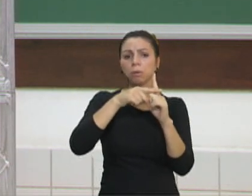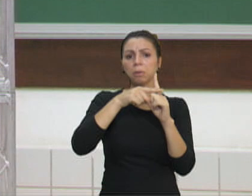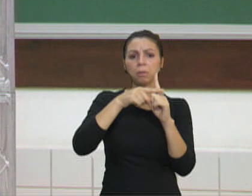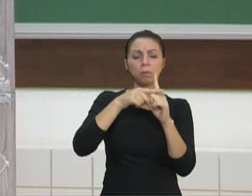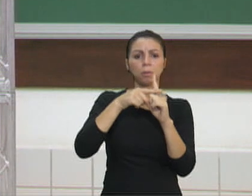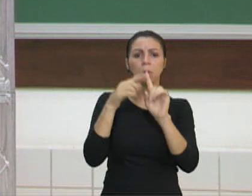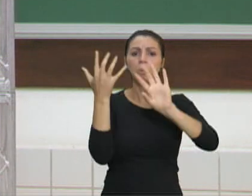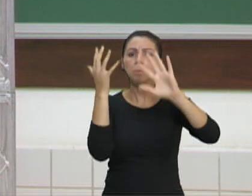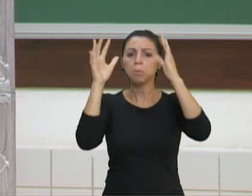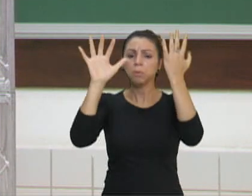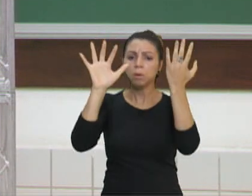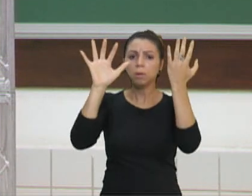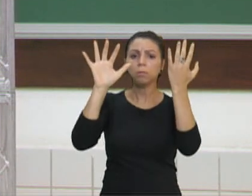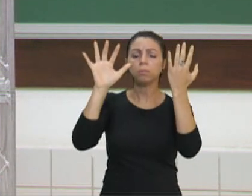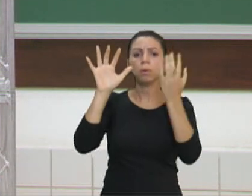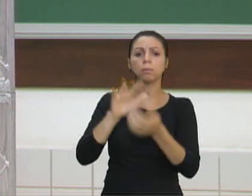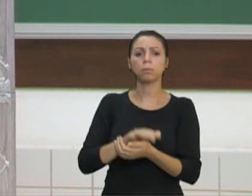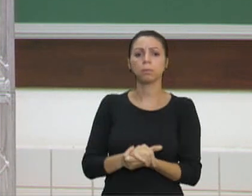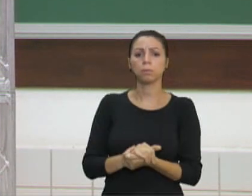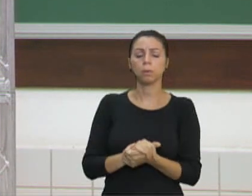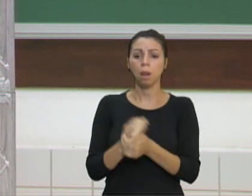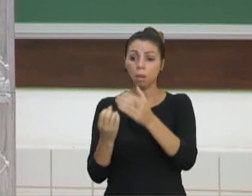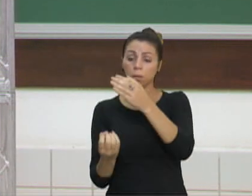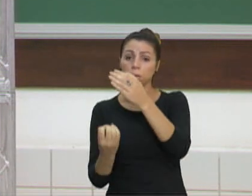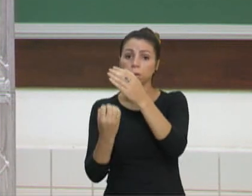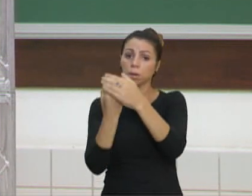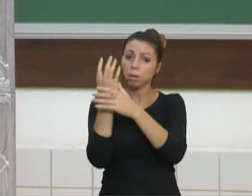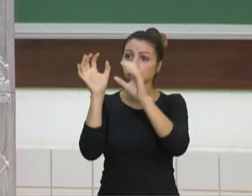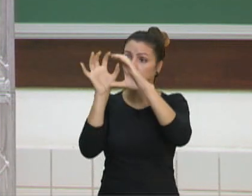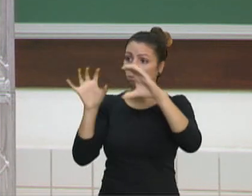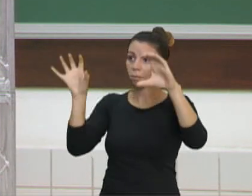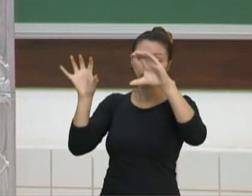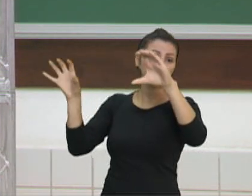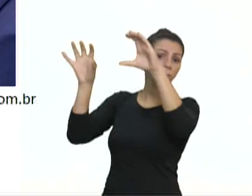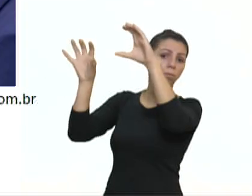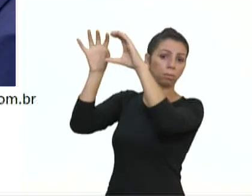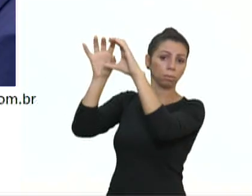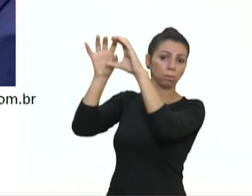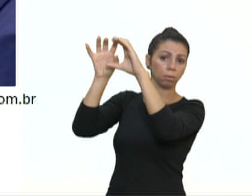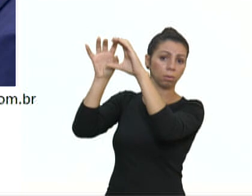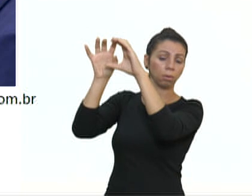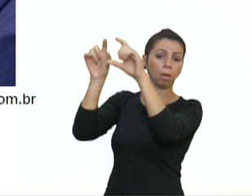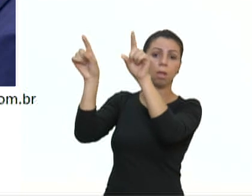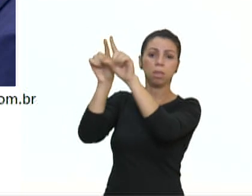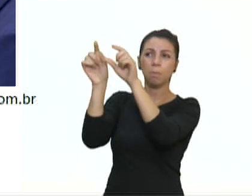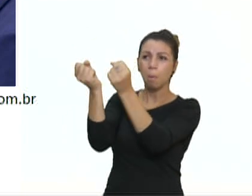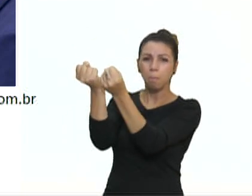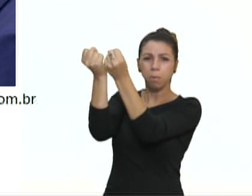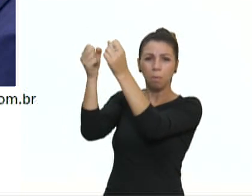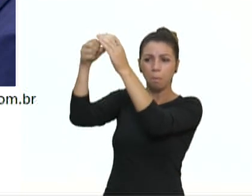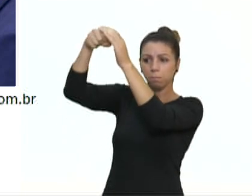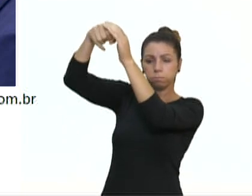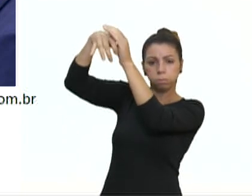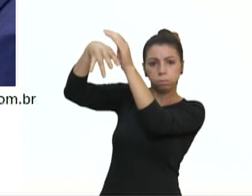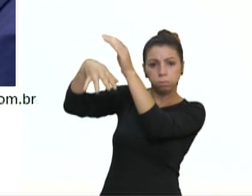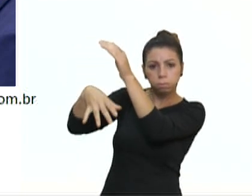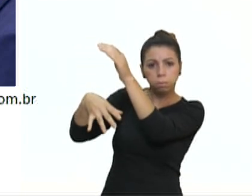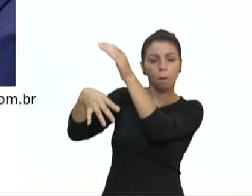massas de ar, é que elas vão dar origem às nuvens e, consequentemente, às chuvas,